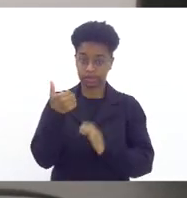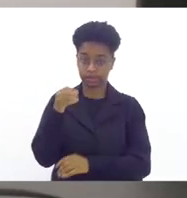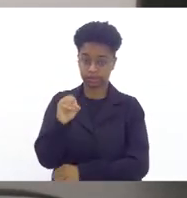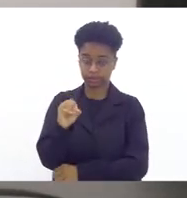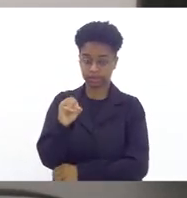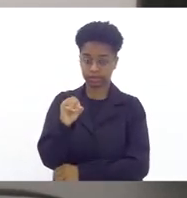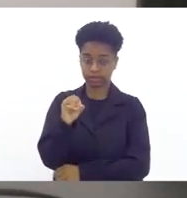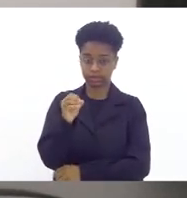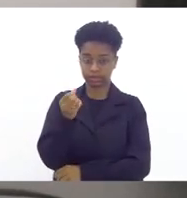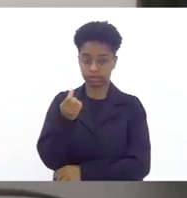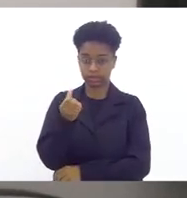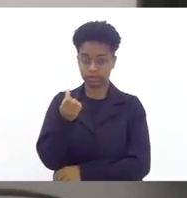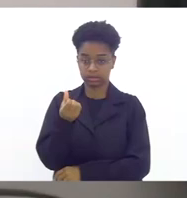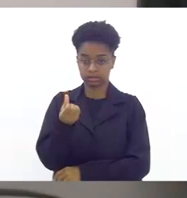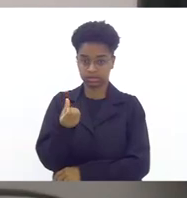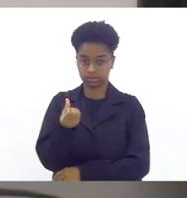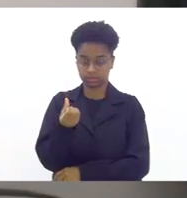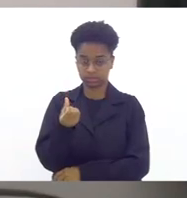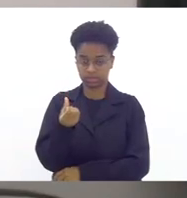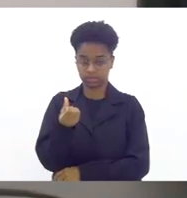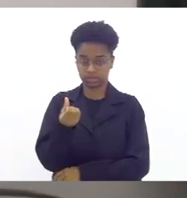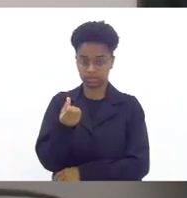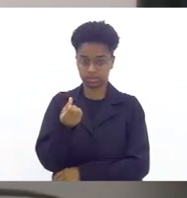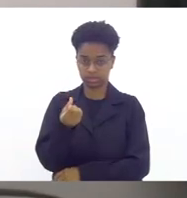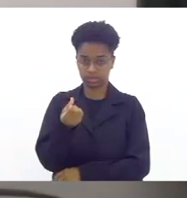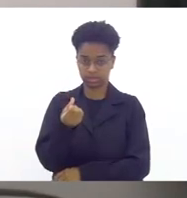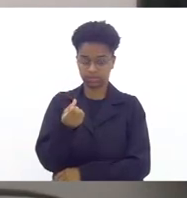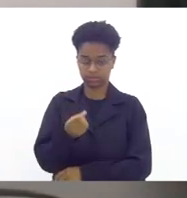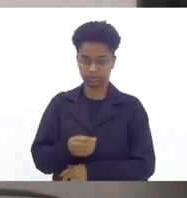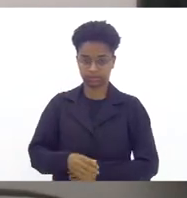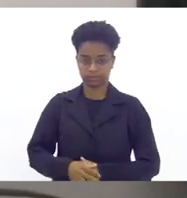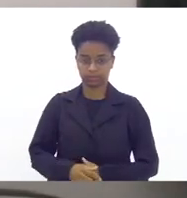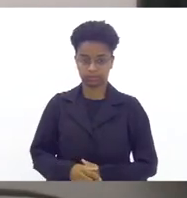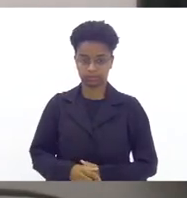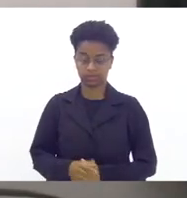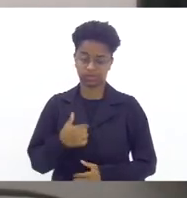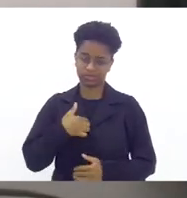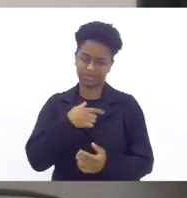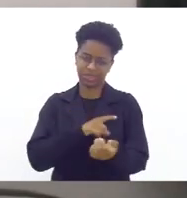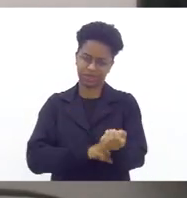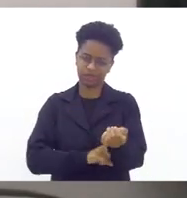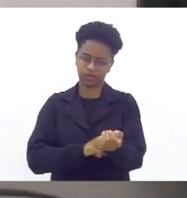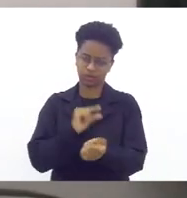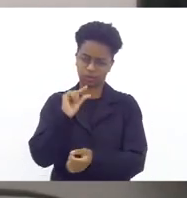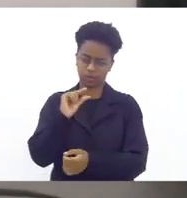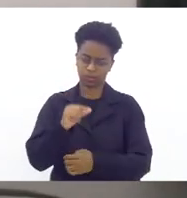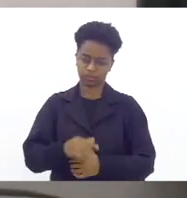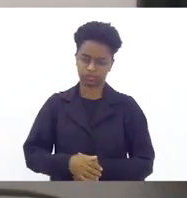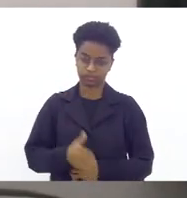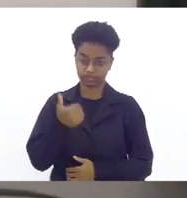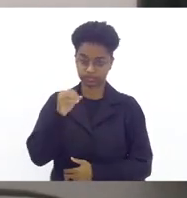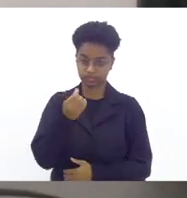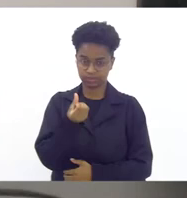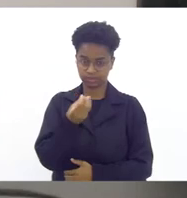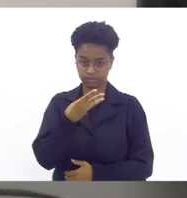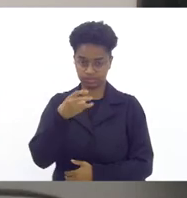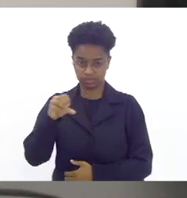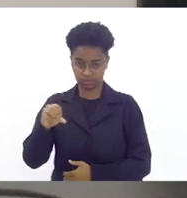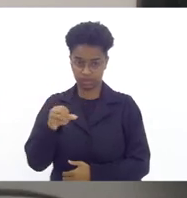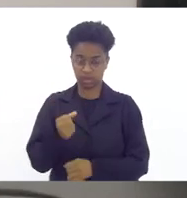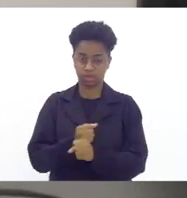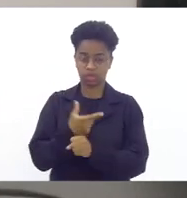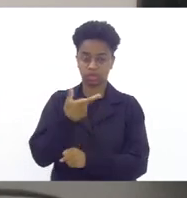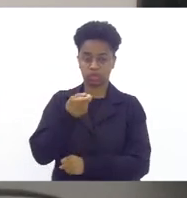.639 de